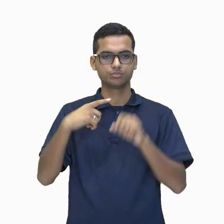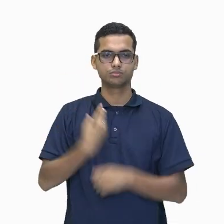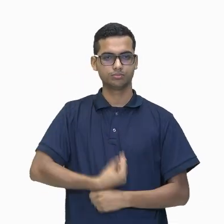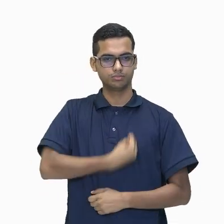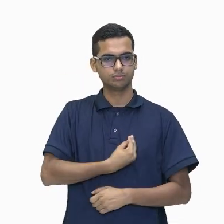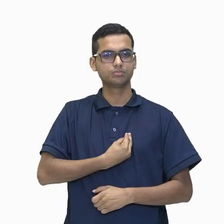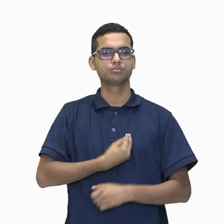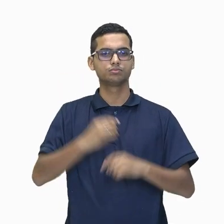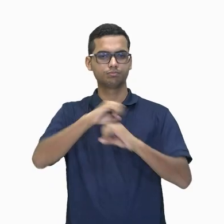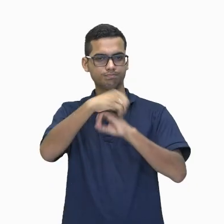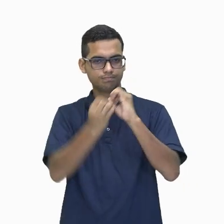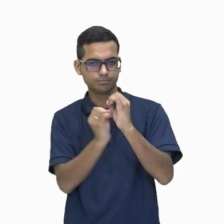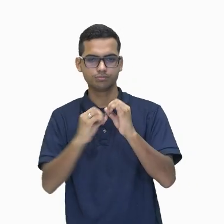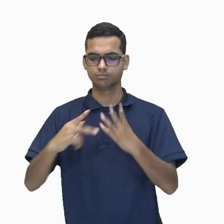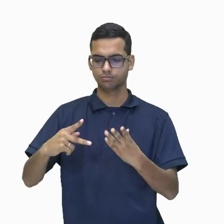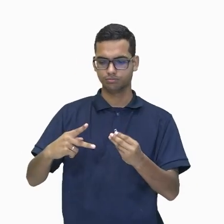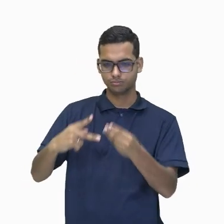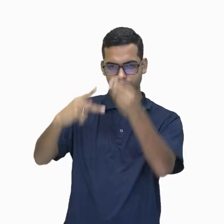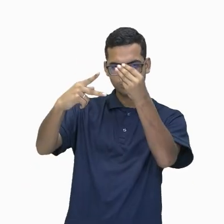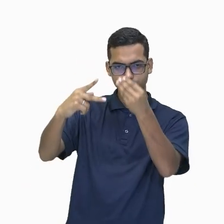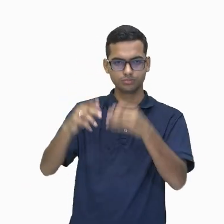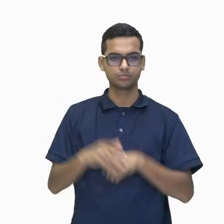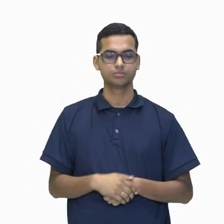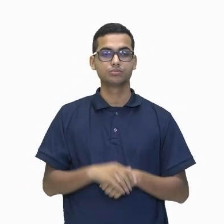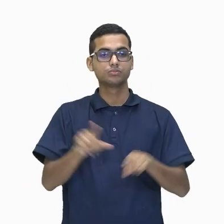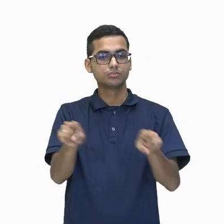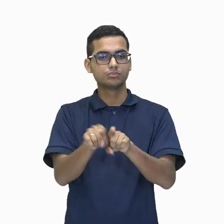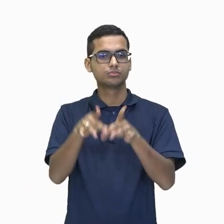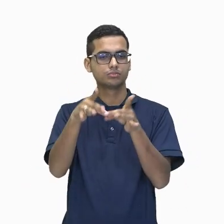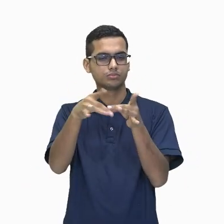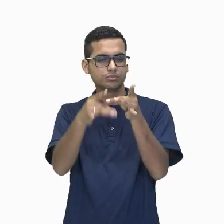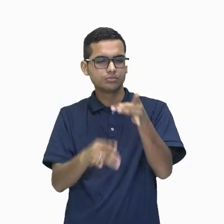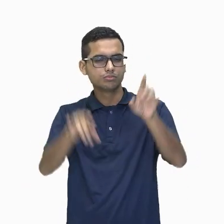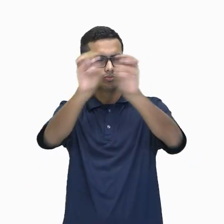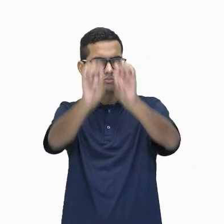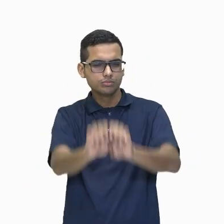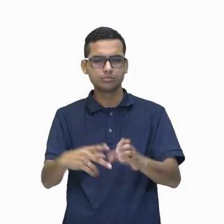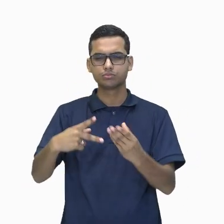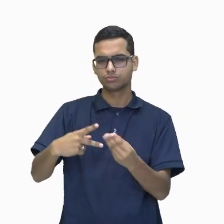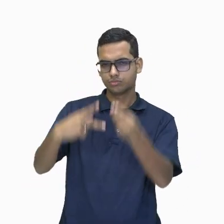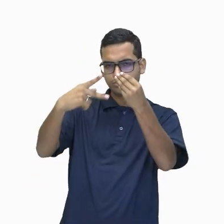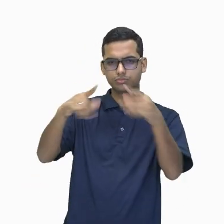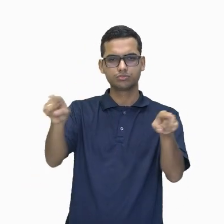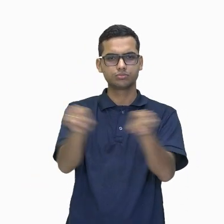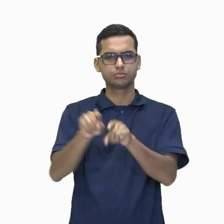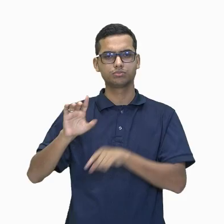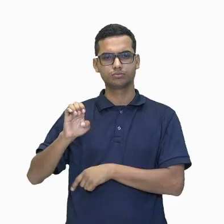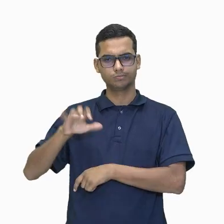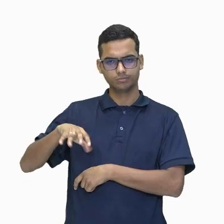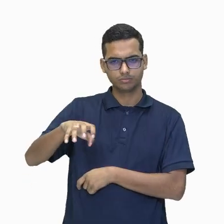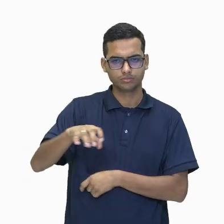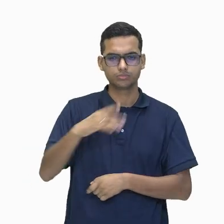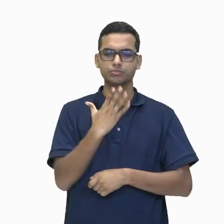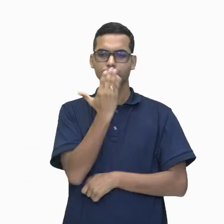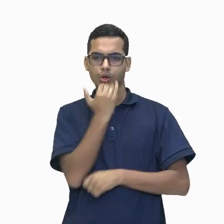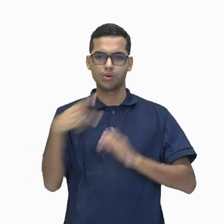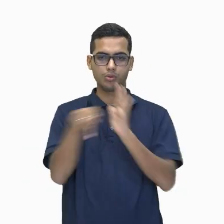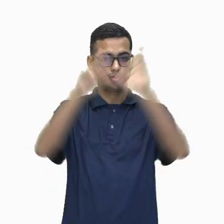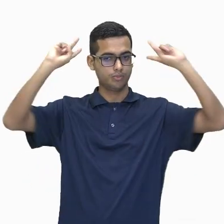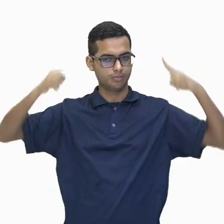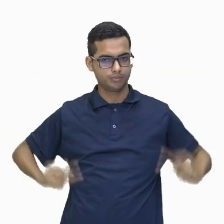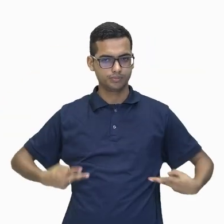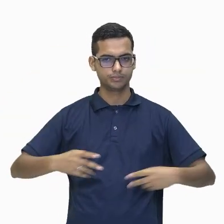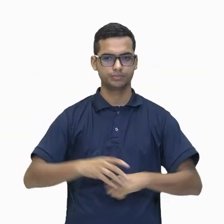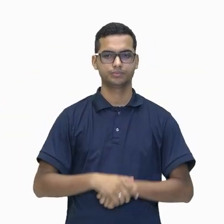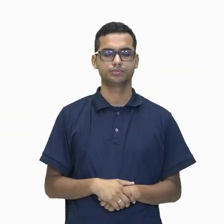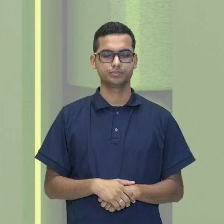biomoléculas, proteínas. O detalhamento é a estrutura das proteínas, enzimas e alimentação